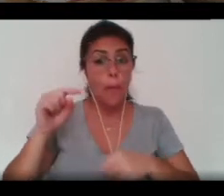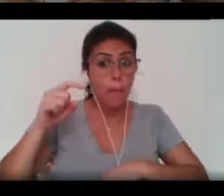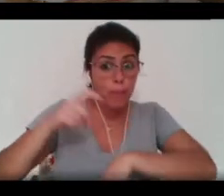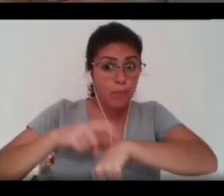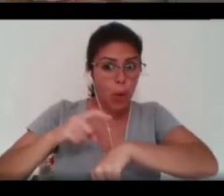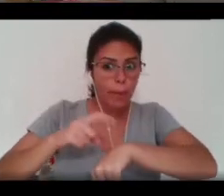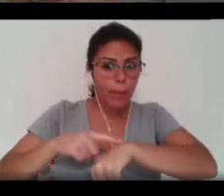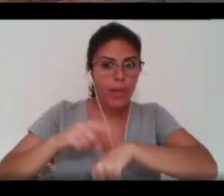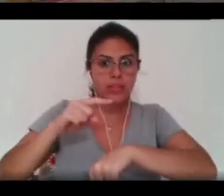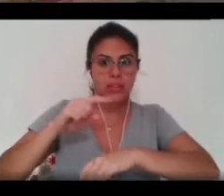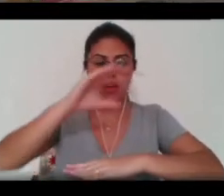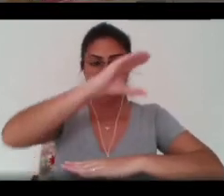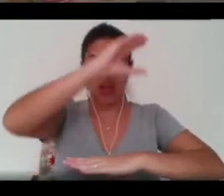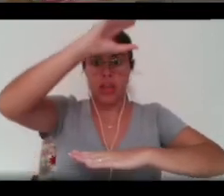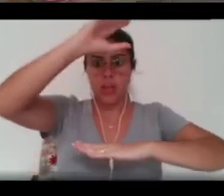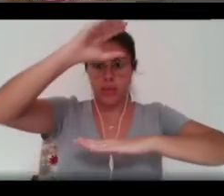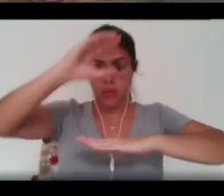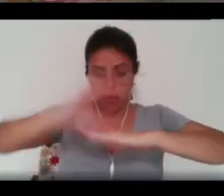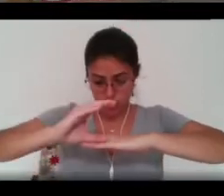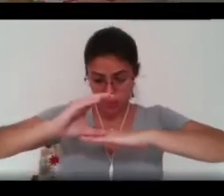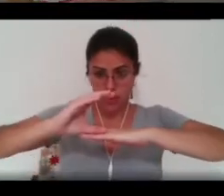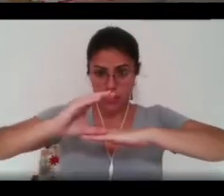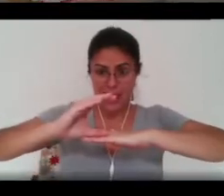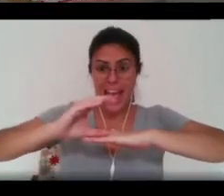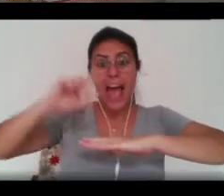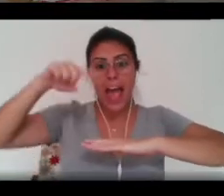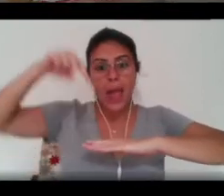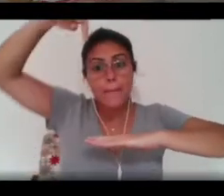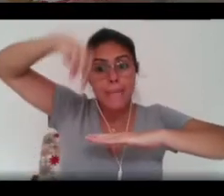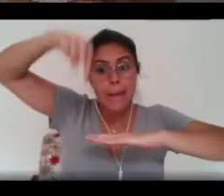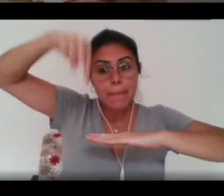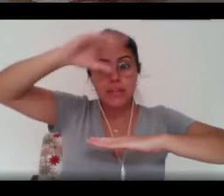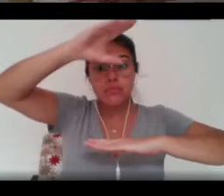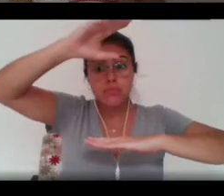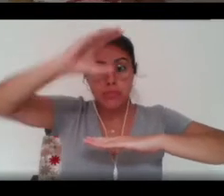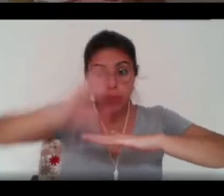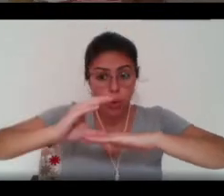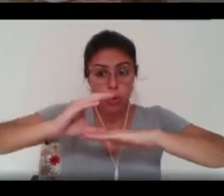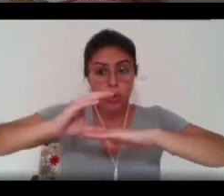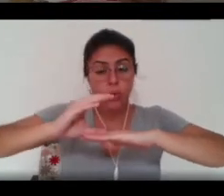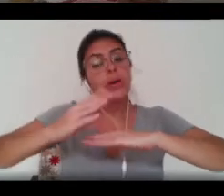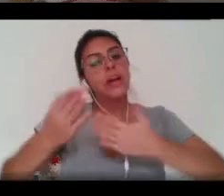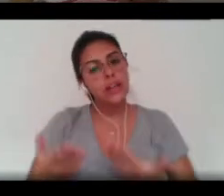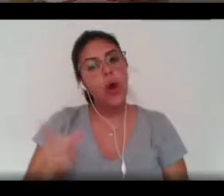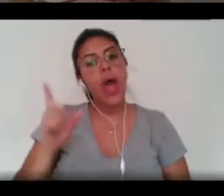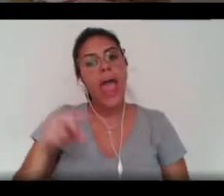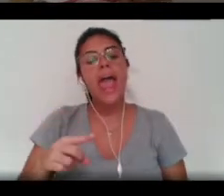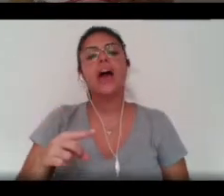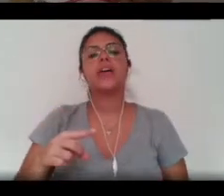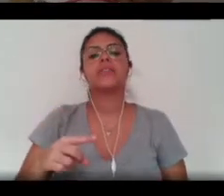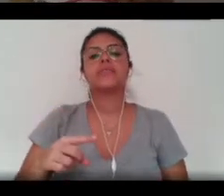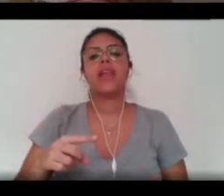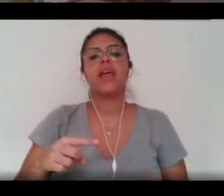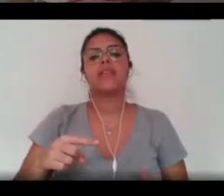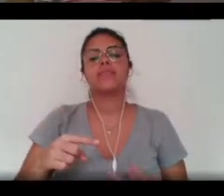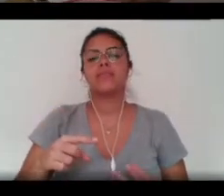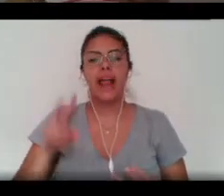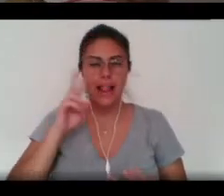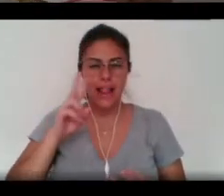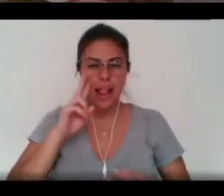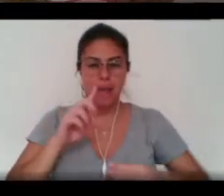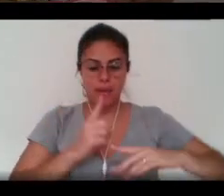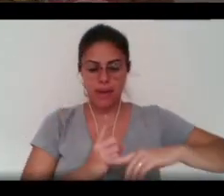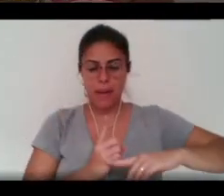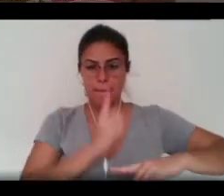por quê? Porque quando o saco chega no solo, ele está indo para baixo, que é o sentido negativo